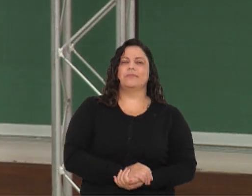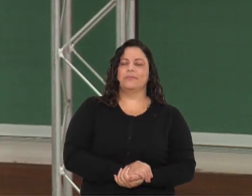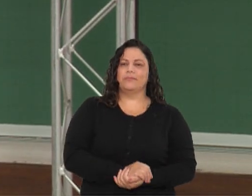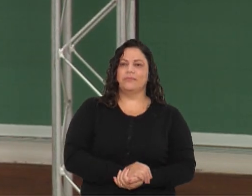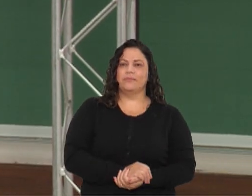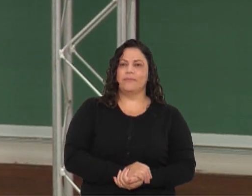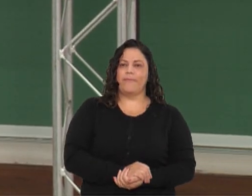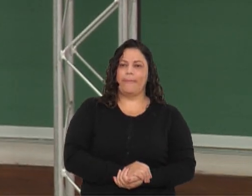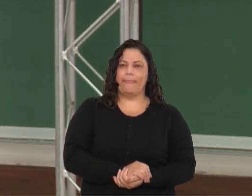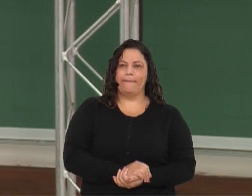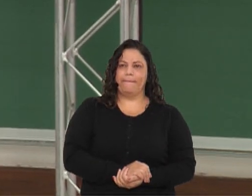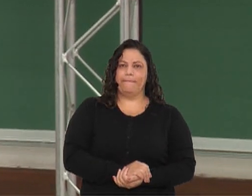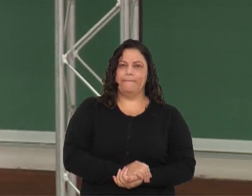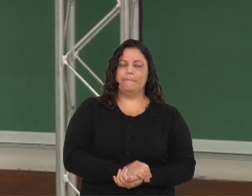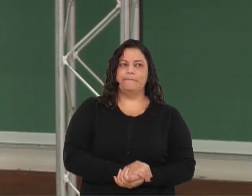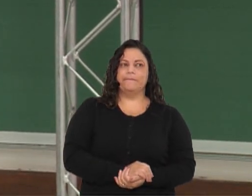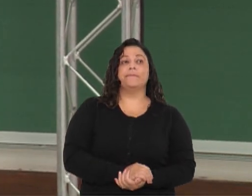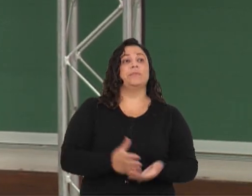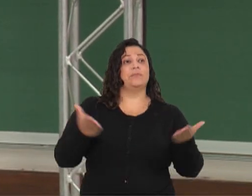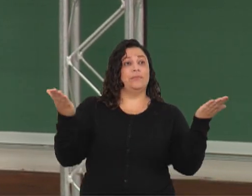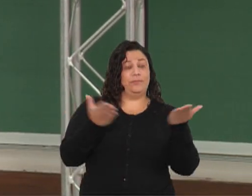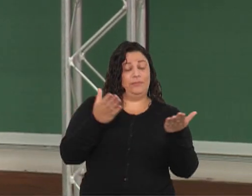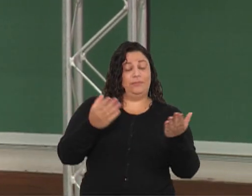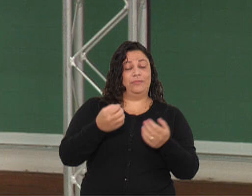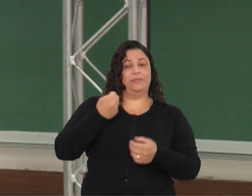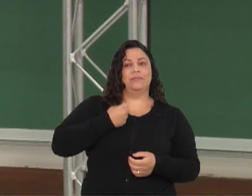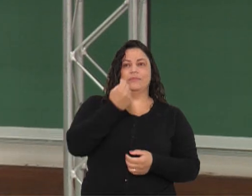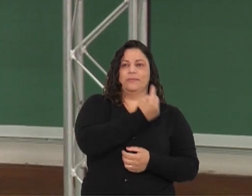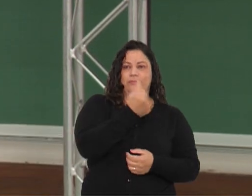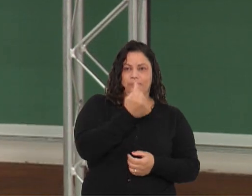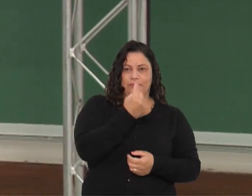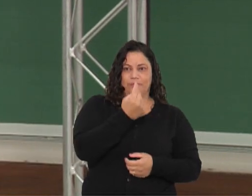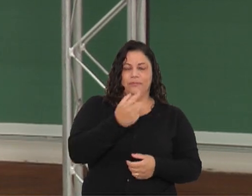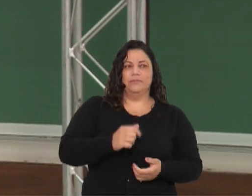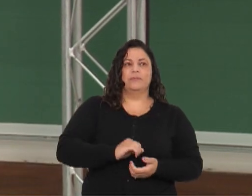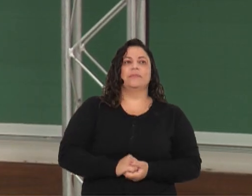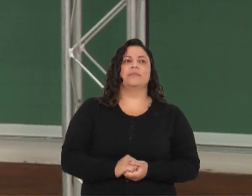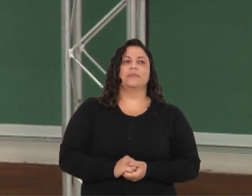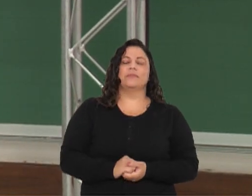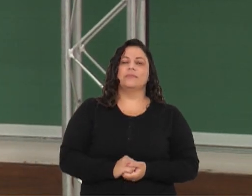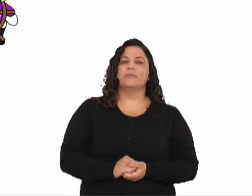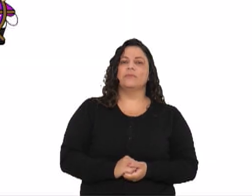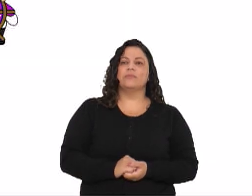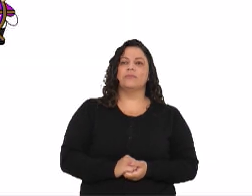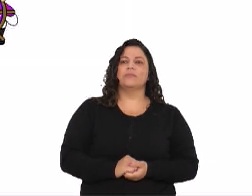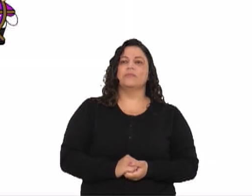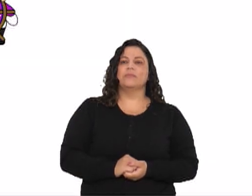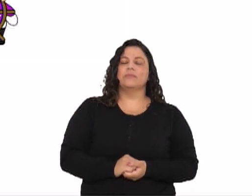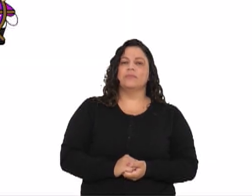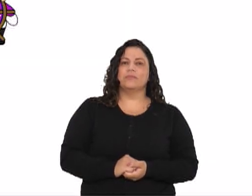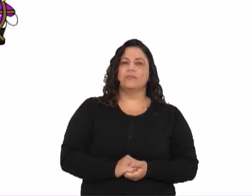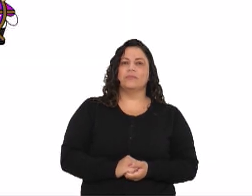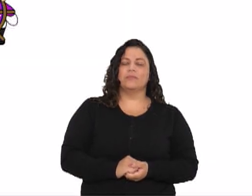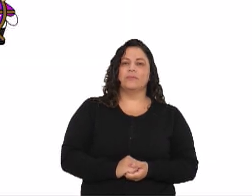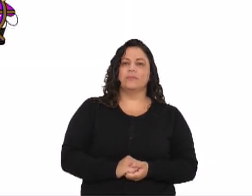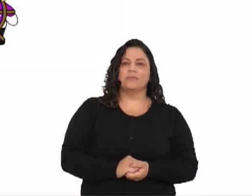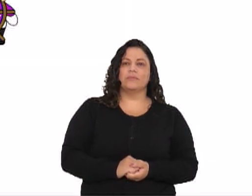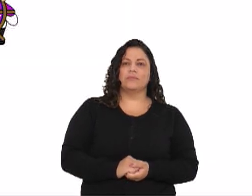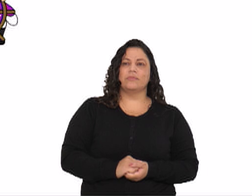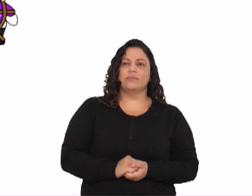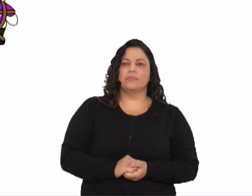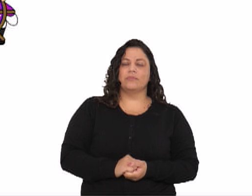coisa está ruim, correto? Então, são todas sinônimos. Em uma frase, quando eu estou falando com alguém, se eu quero passar essa ideia de algo que não é